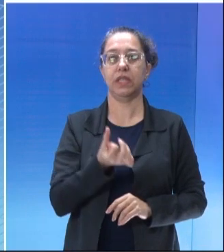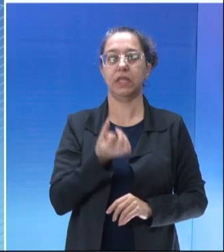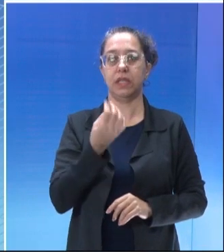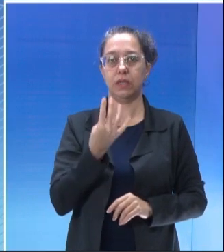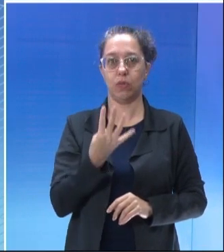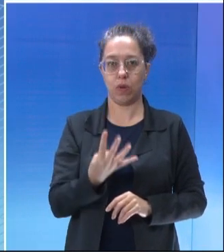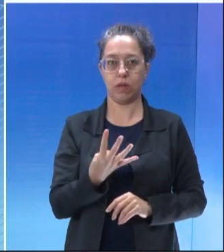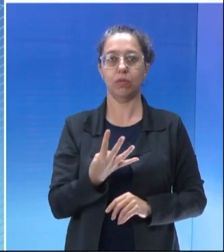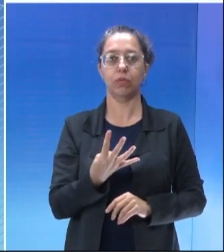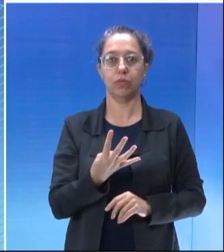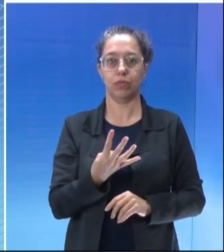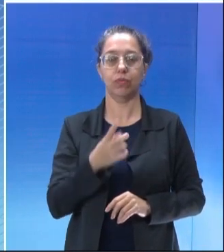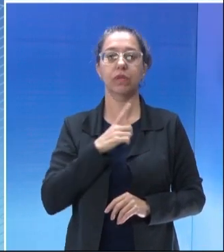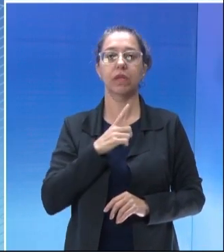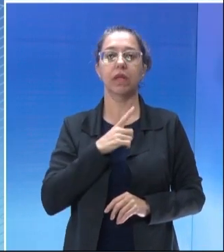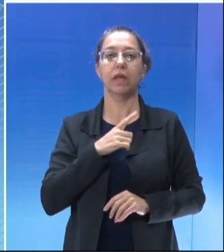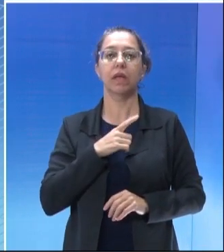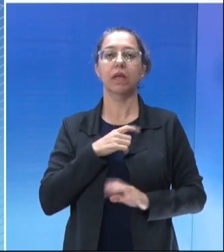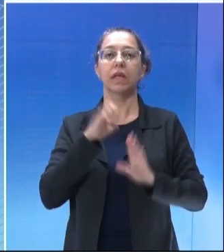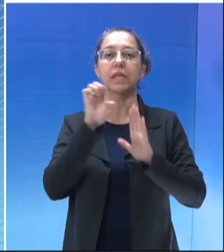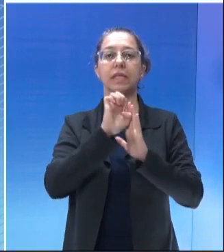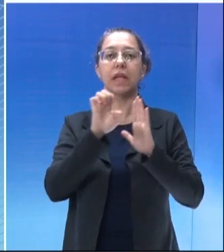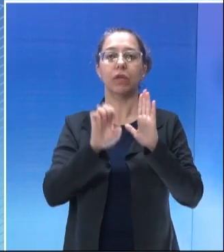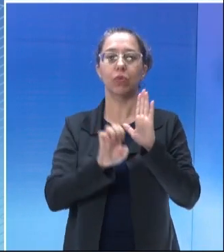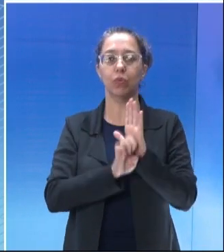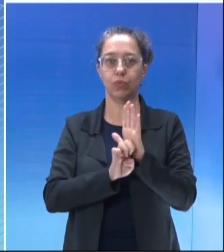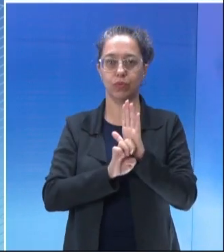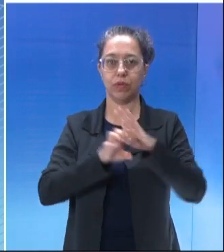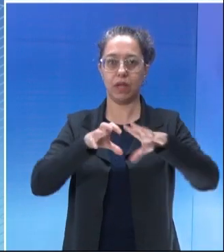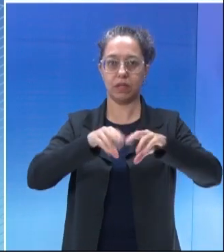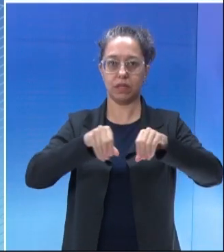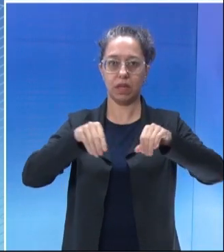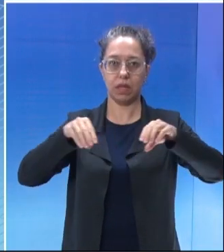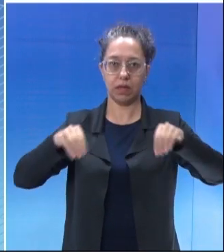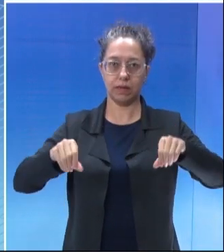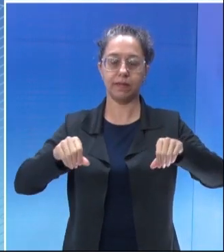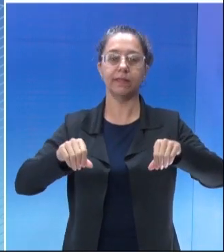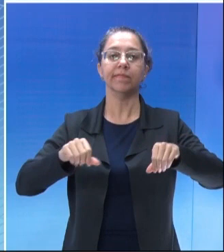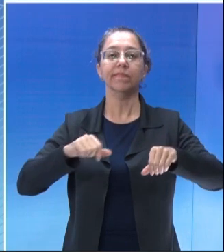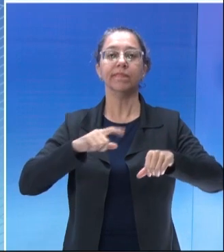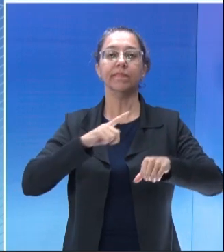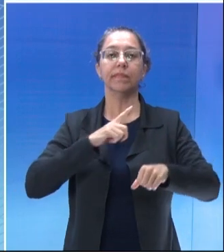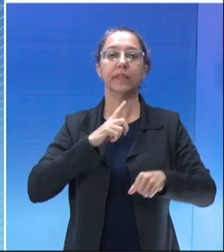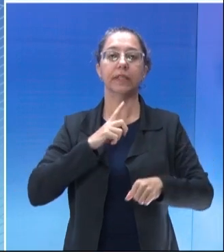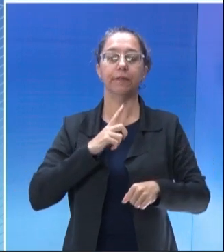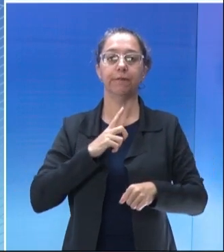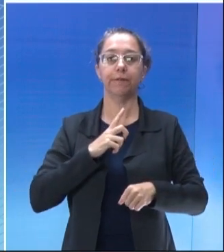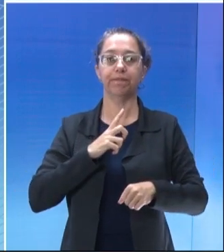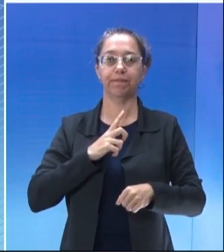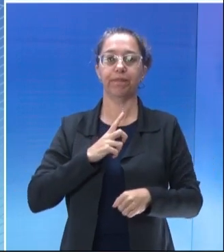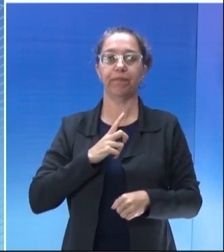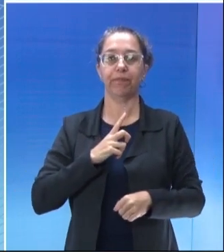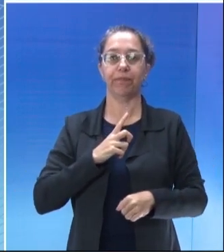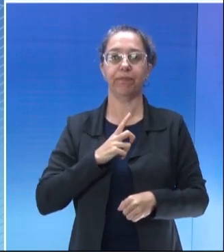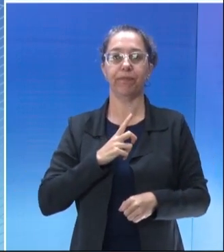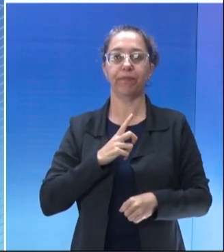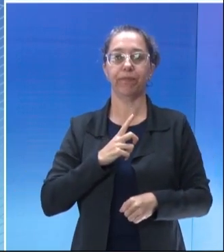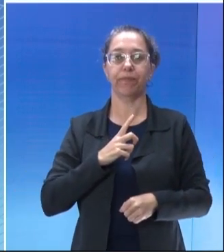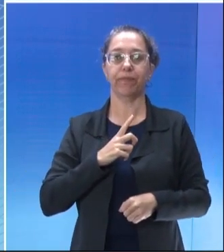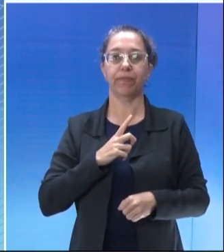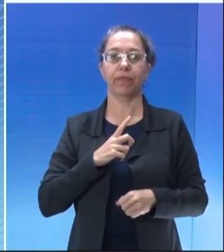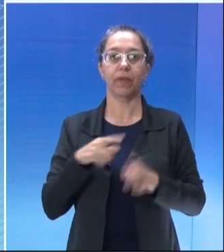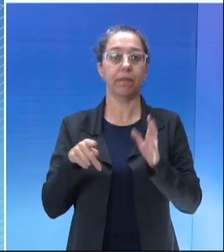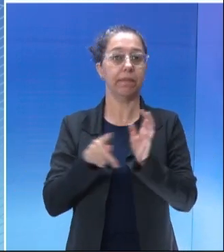1964, nós tivemos o Estatuto da Terra. No Estatuto da Terra, foi quando, dentro do ordenamento